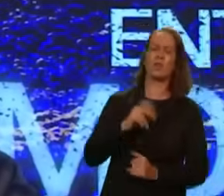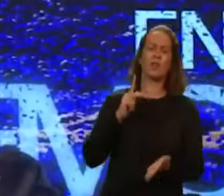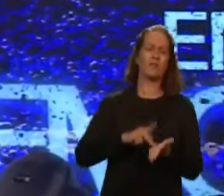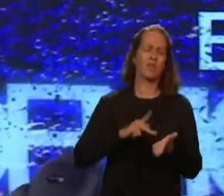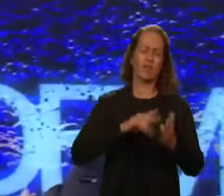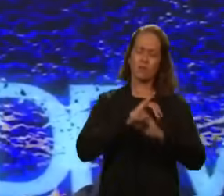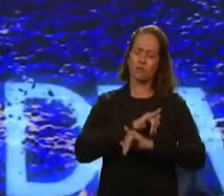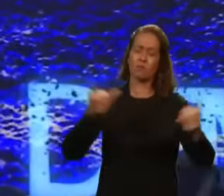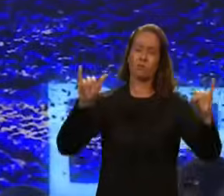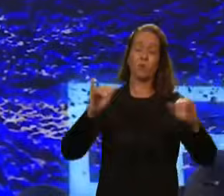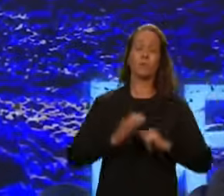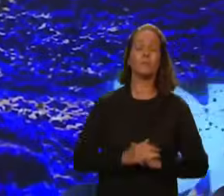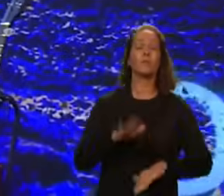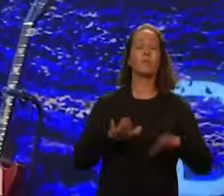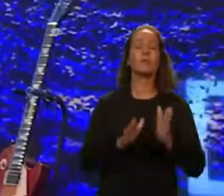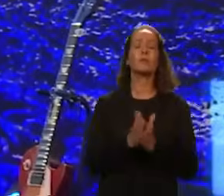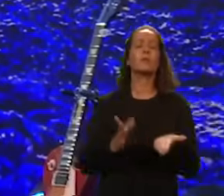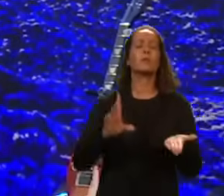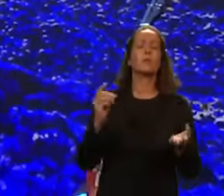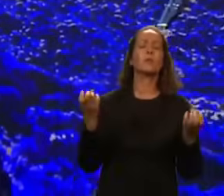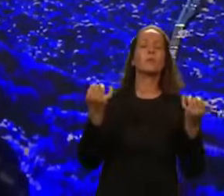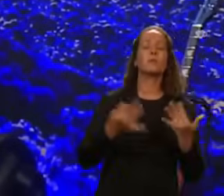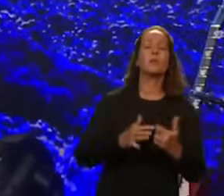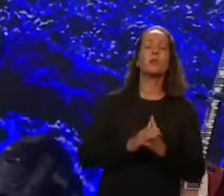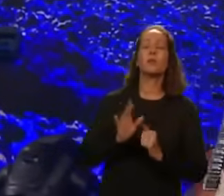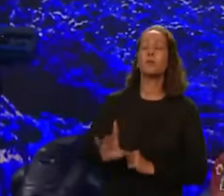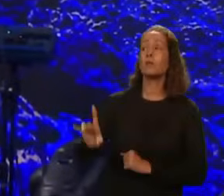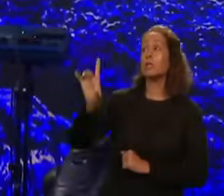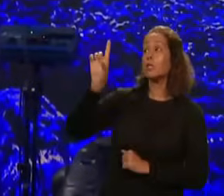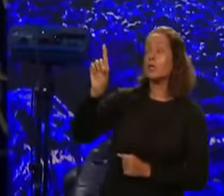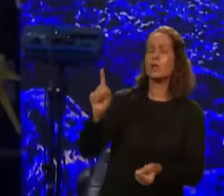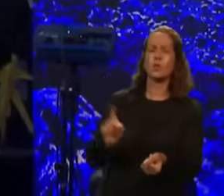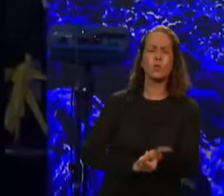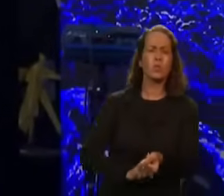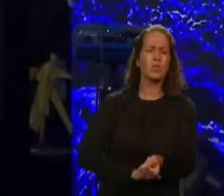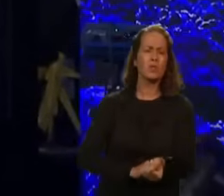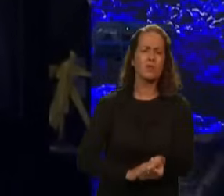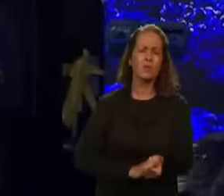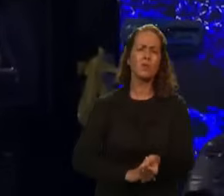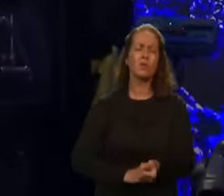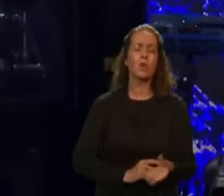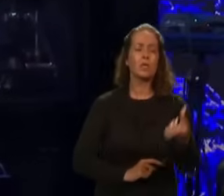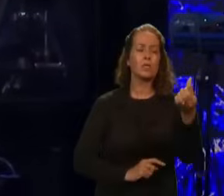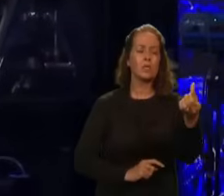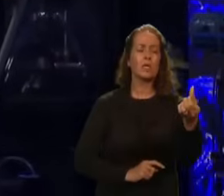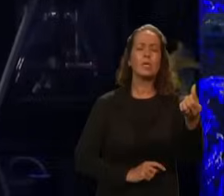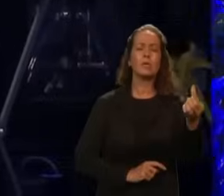Por exemplo, tem hora lá que a Bíblia diz assim: e Deus ficou nervoso e matou meia dúzia.